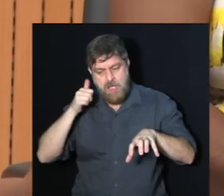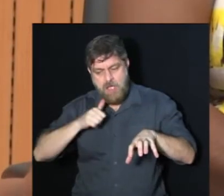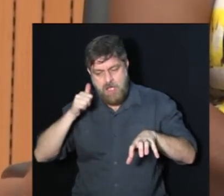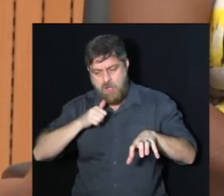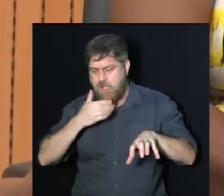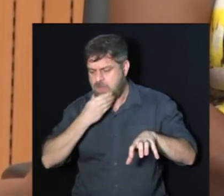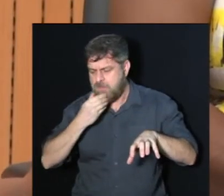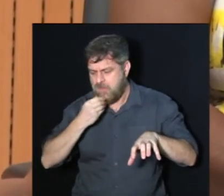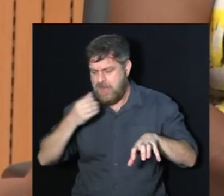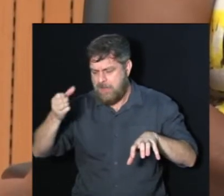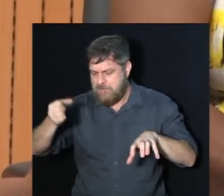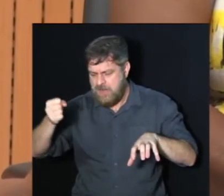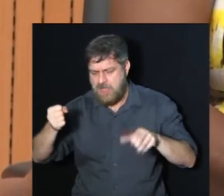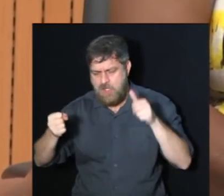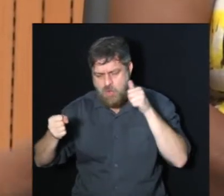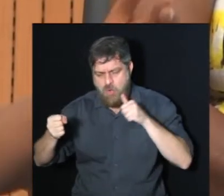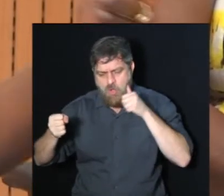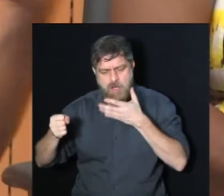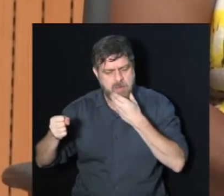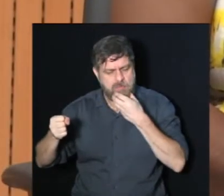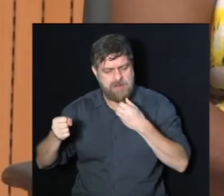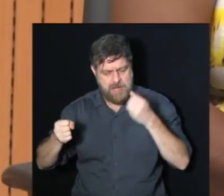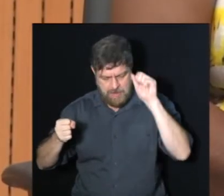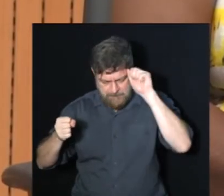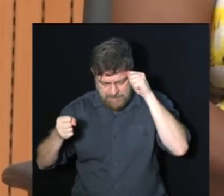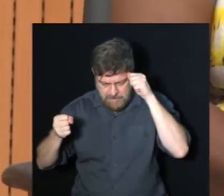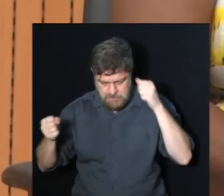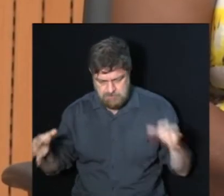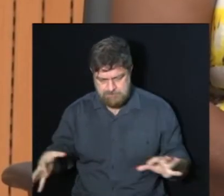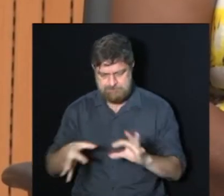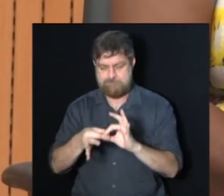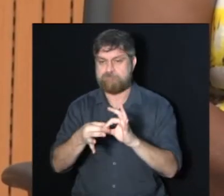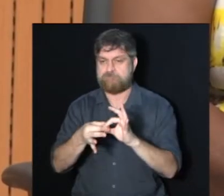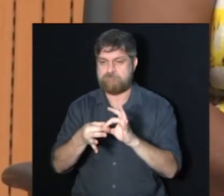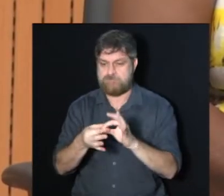precisamos entender como é que nós vamos envolver todo mundo.